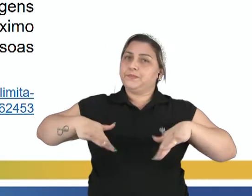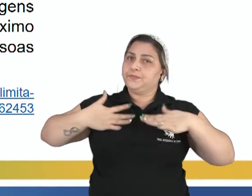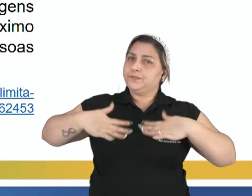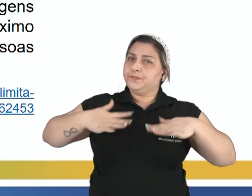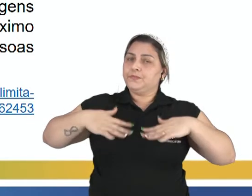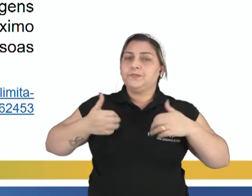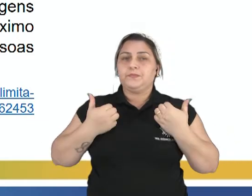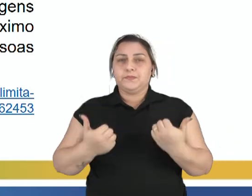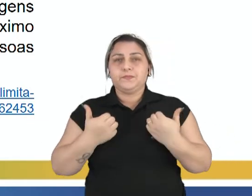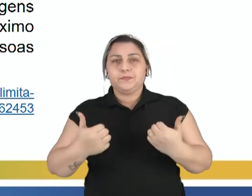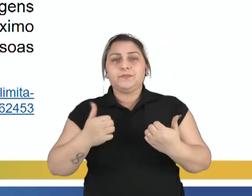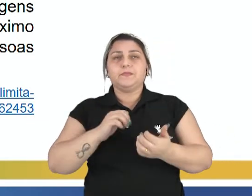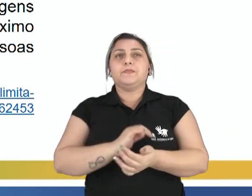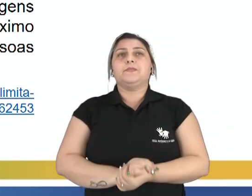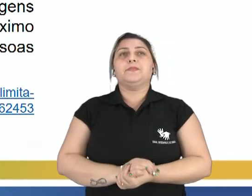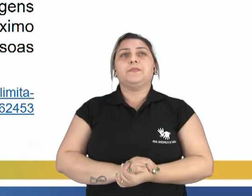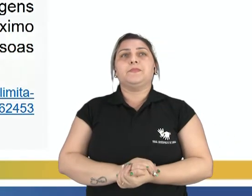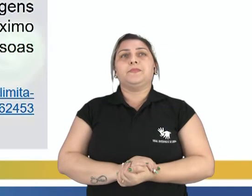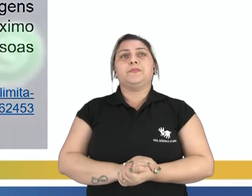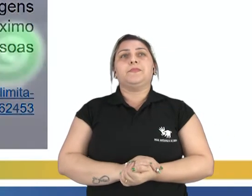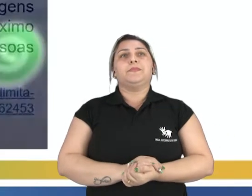tranquilidade, tá bom?